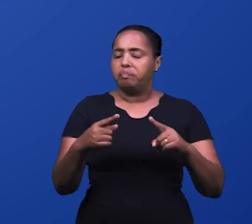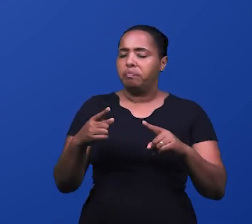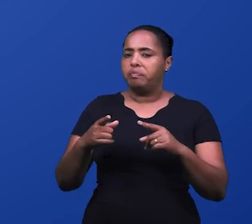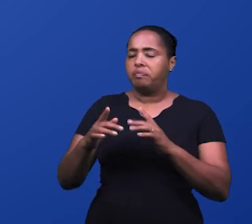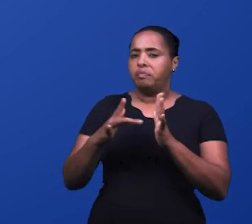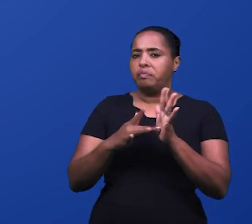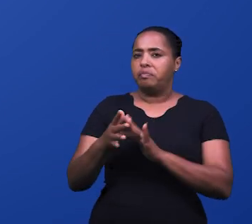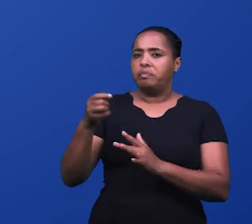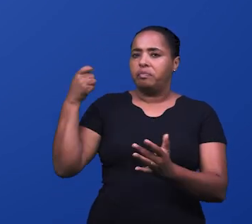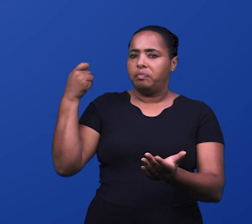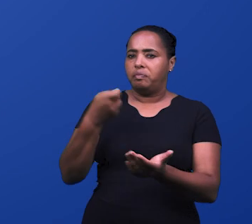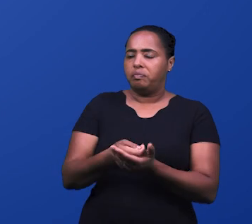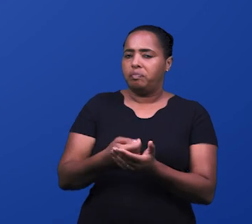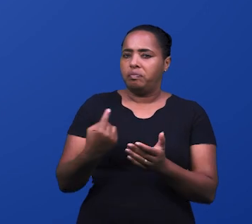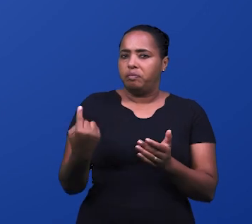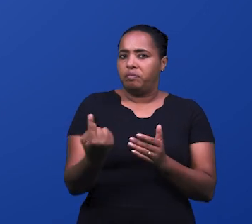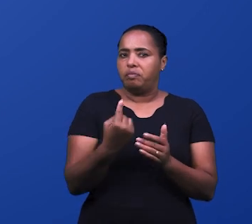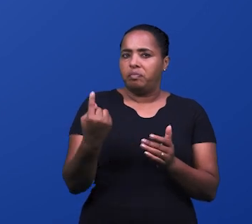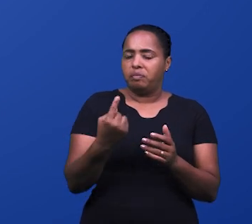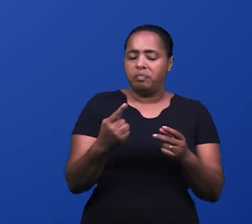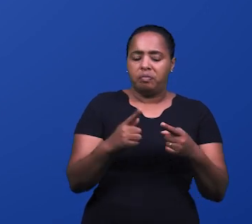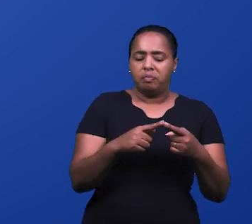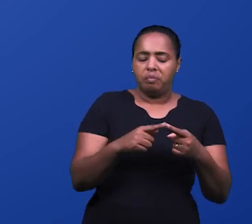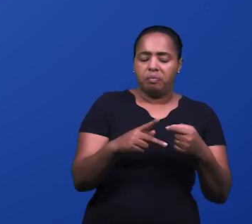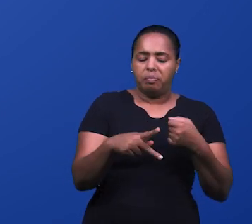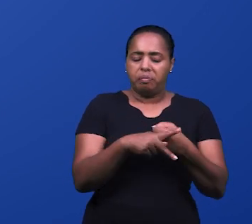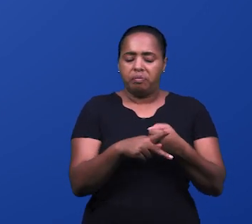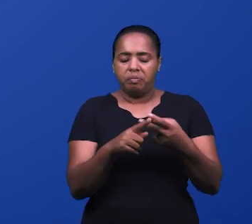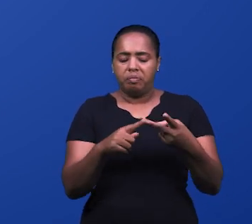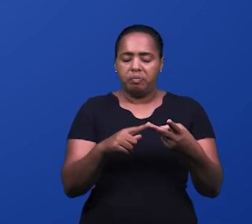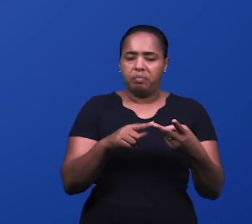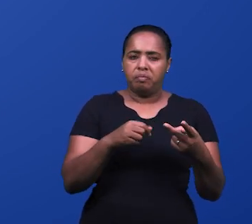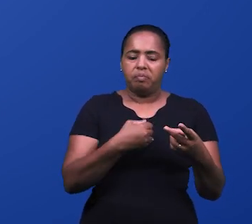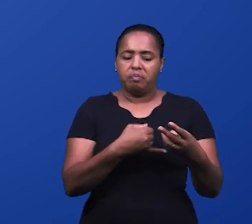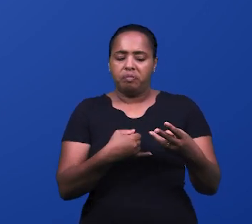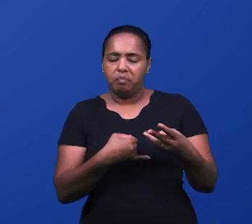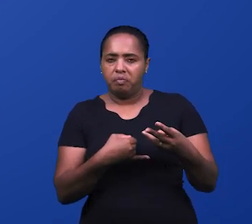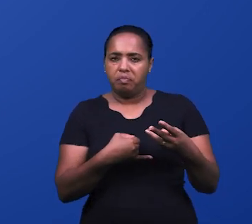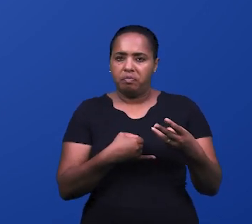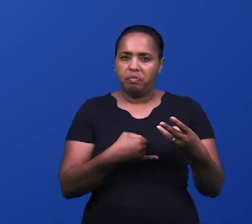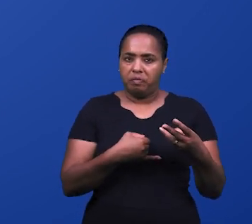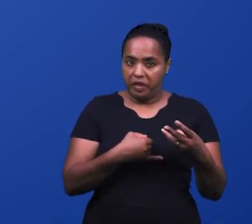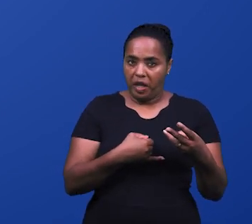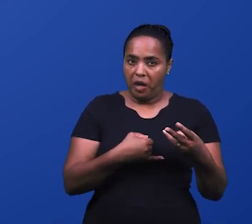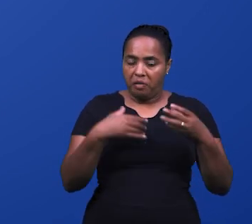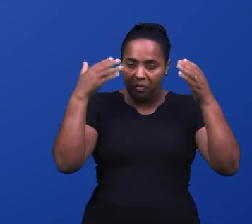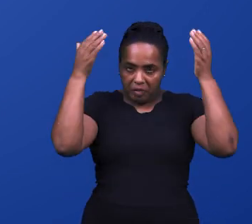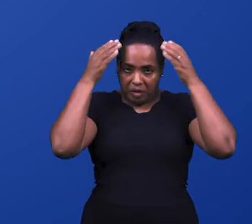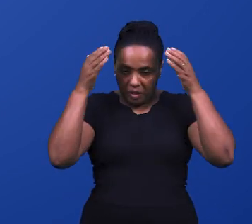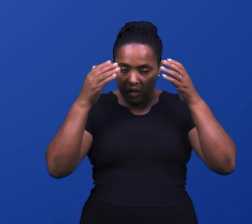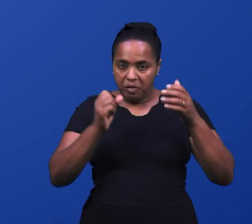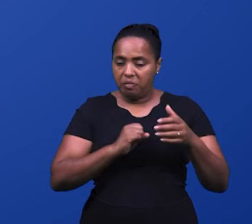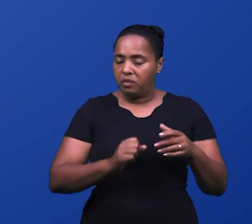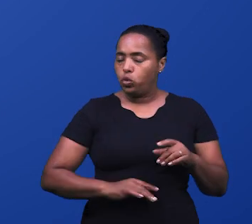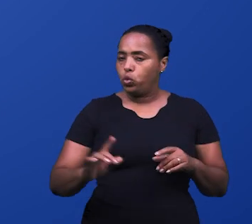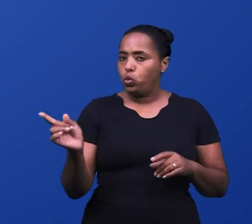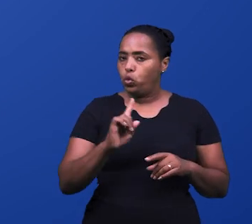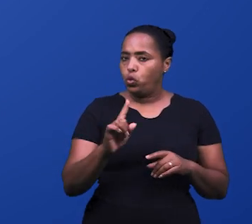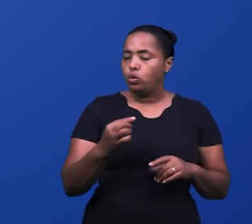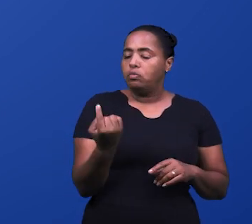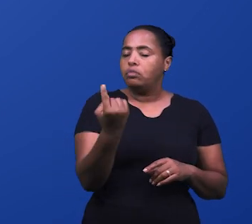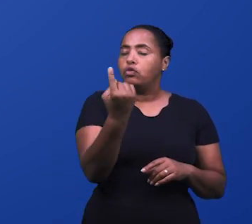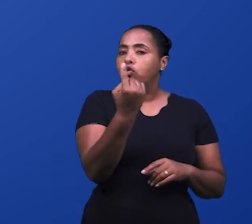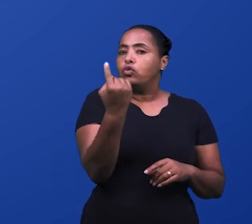sozinho. Não foi com Pedro, João, profeta, os reis, o sacerdote, sozinho, lá na cruz do